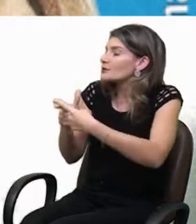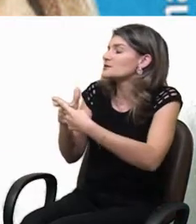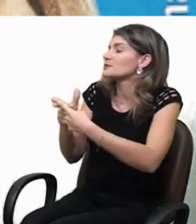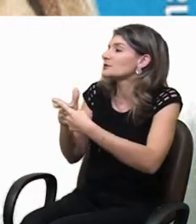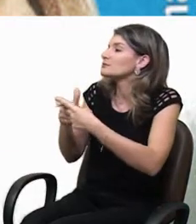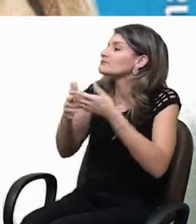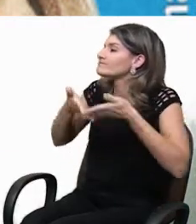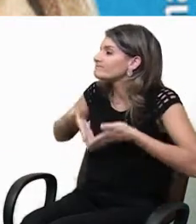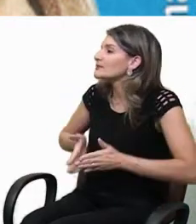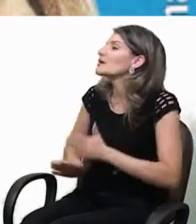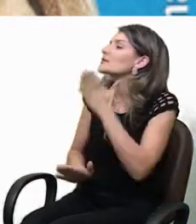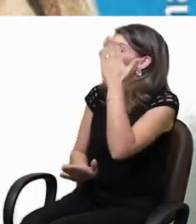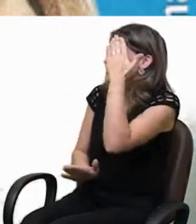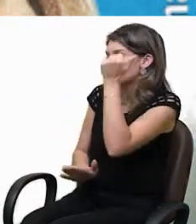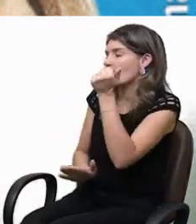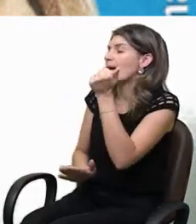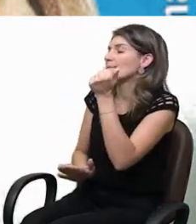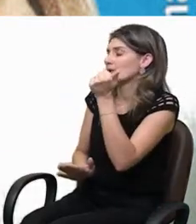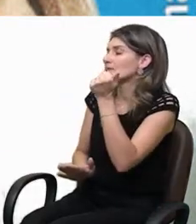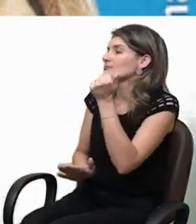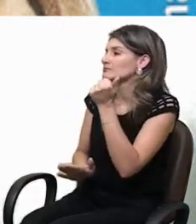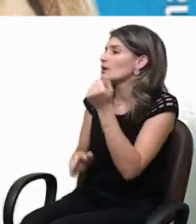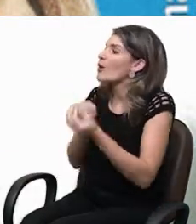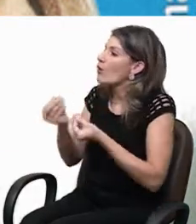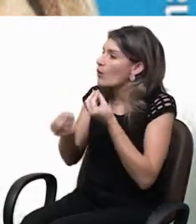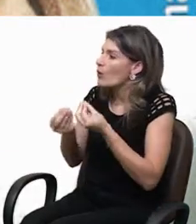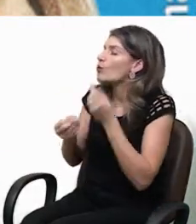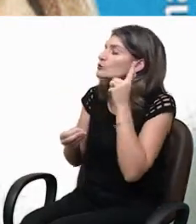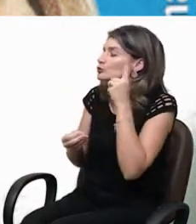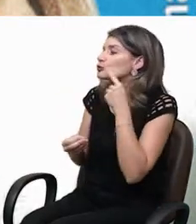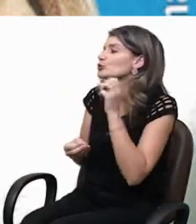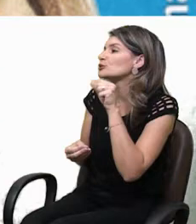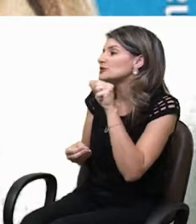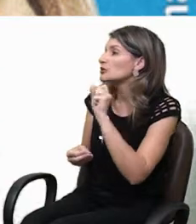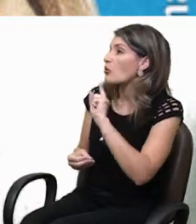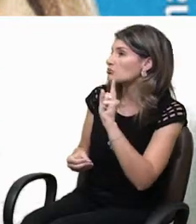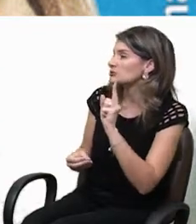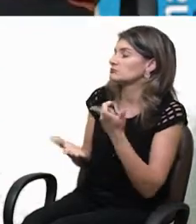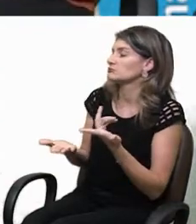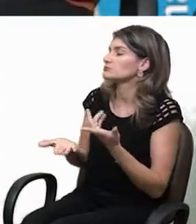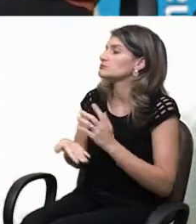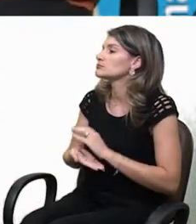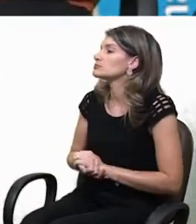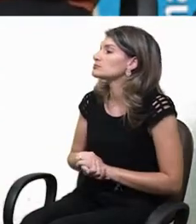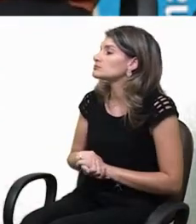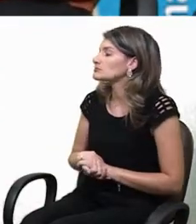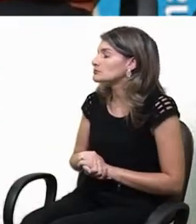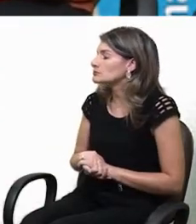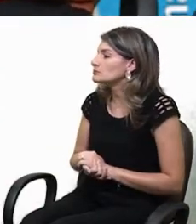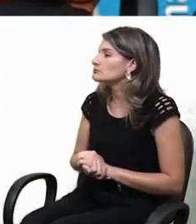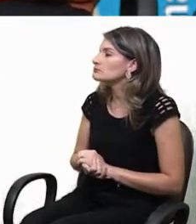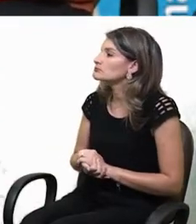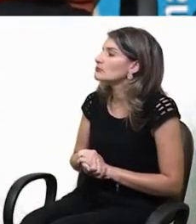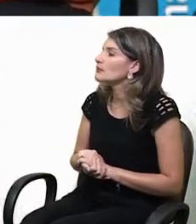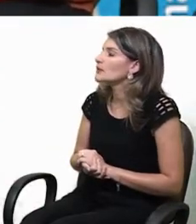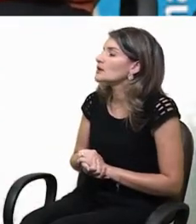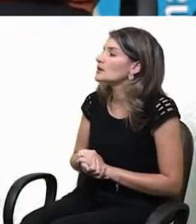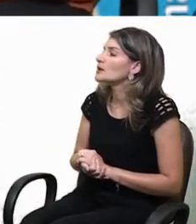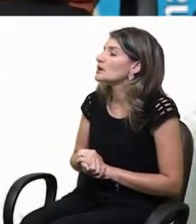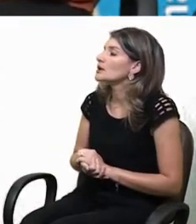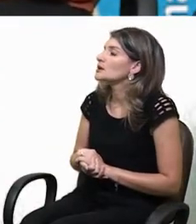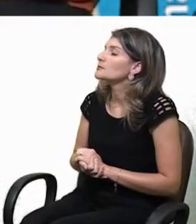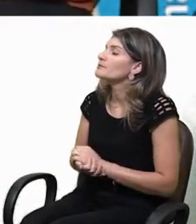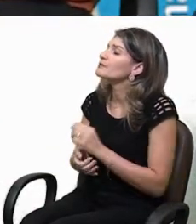ser que seja surdo, mas a maioria é depois mesmo de nascer. Certo. E o que os